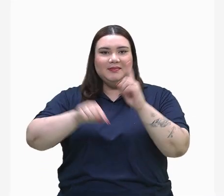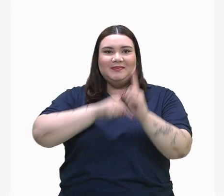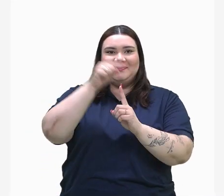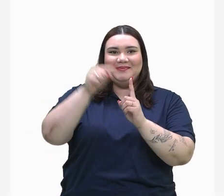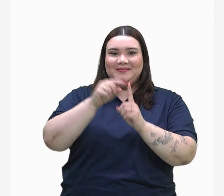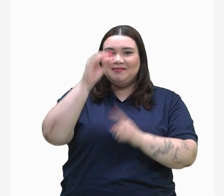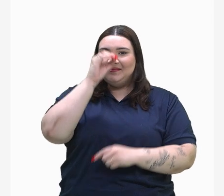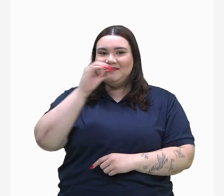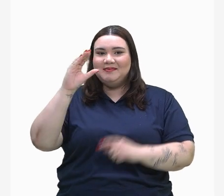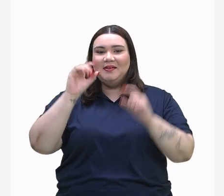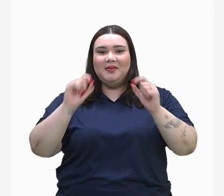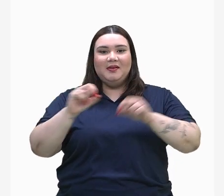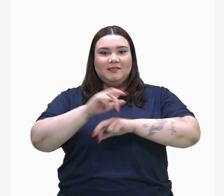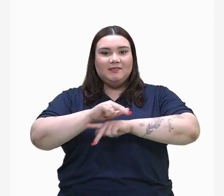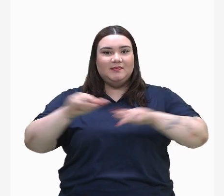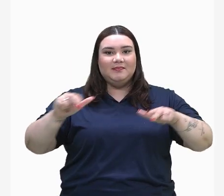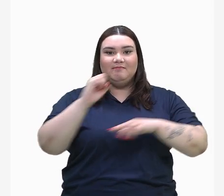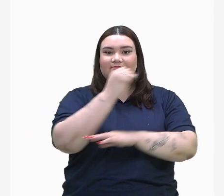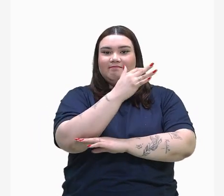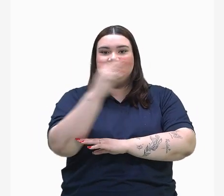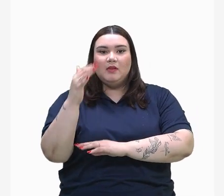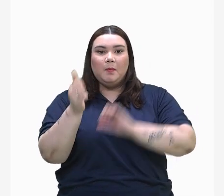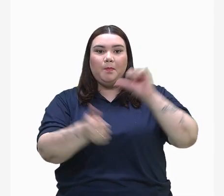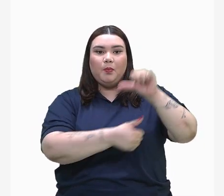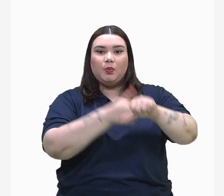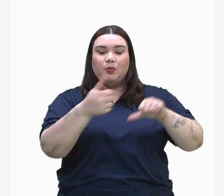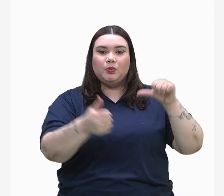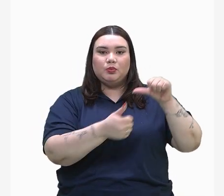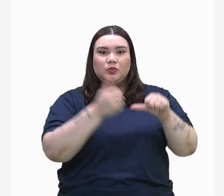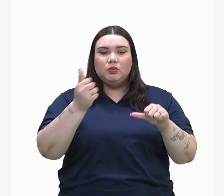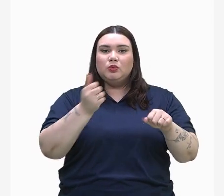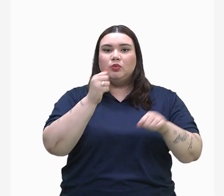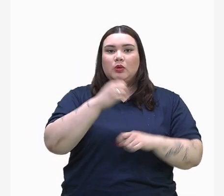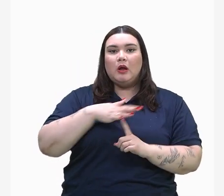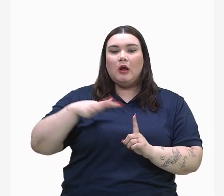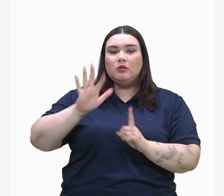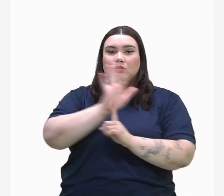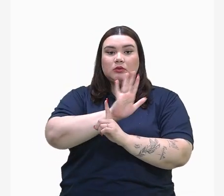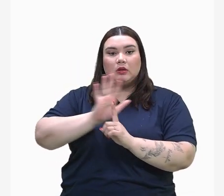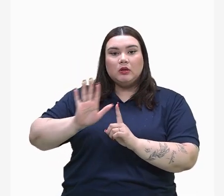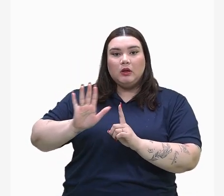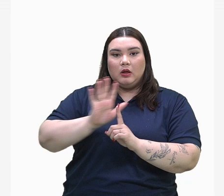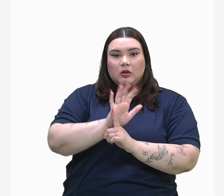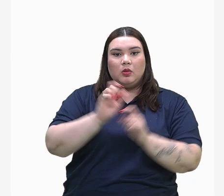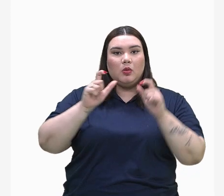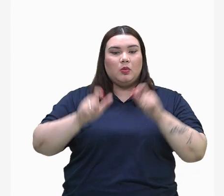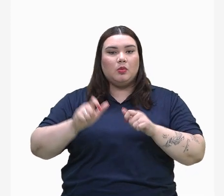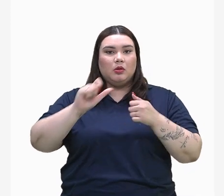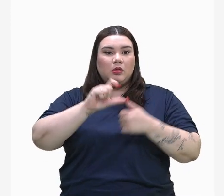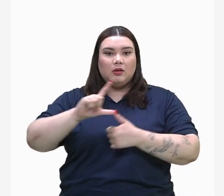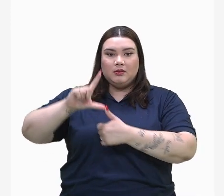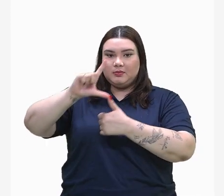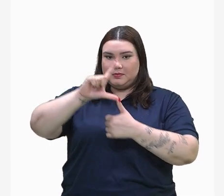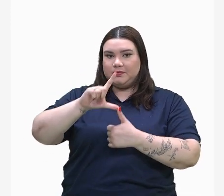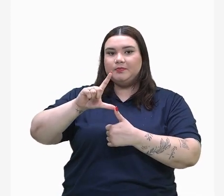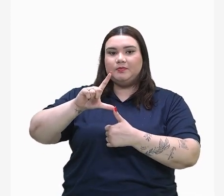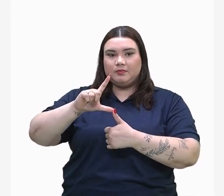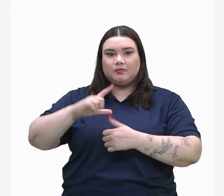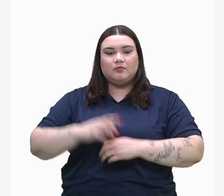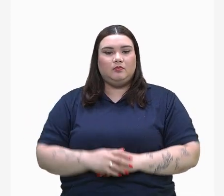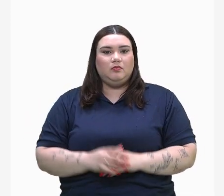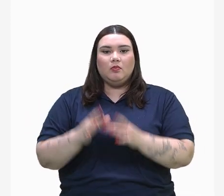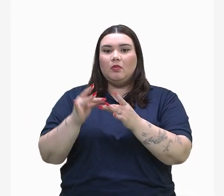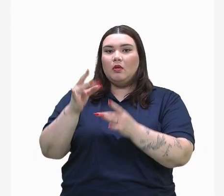conhecimento, diversidade ambiental e as transformações nas paisagens na América Latina.